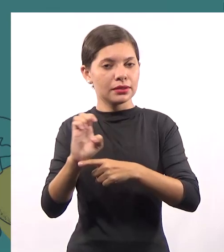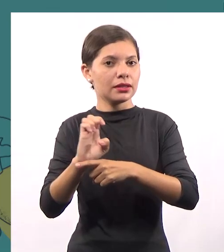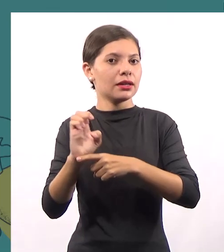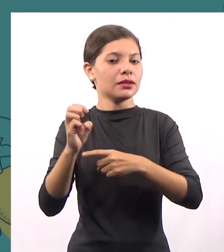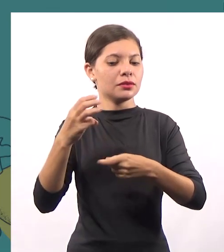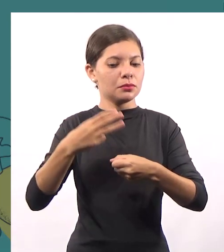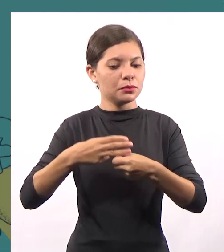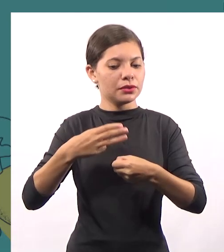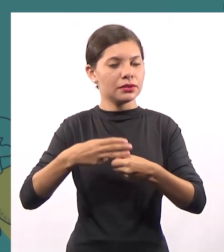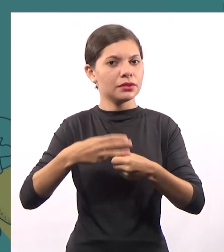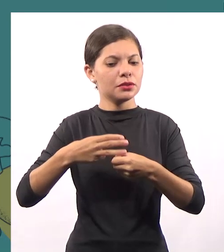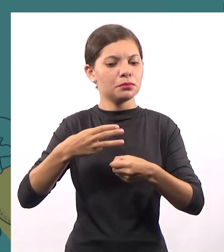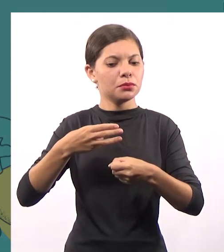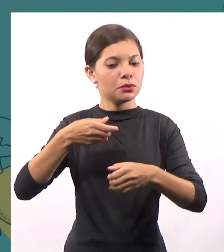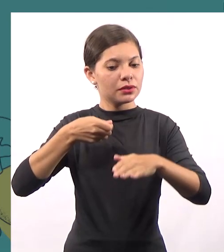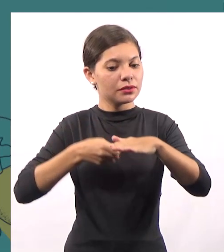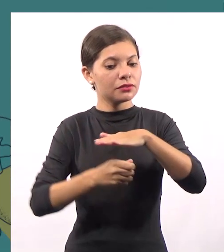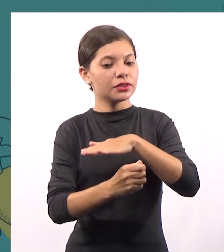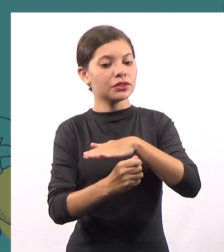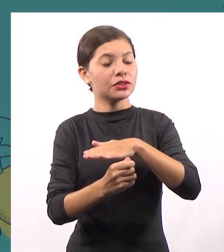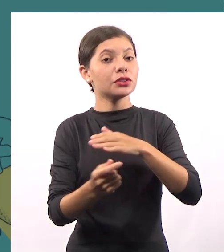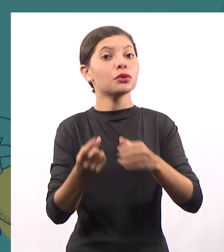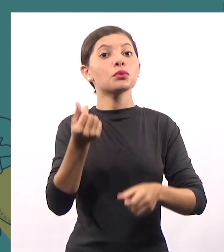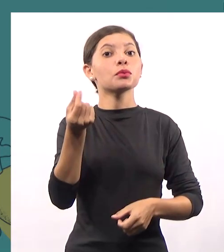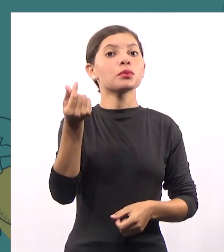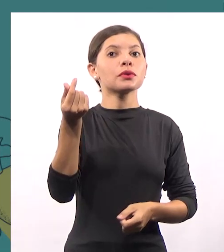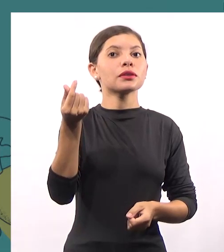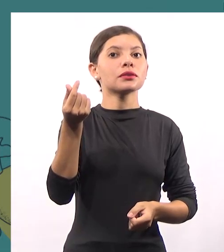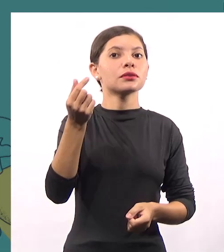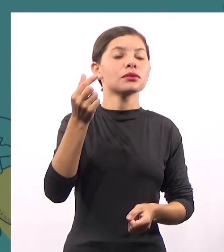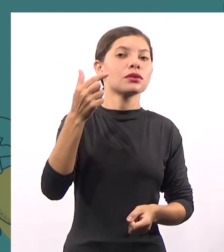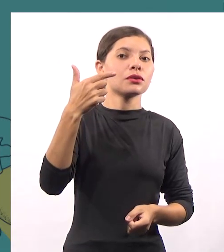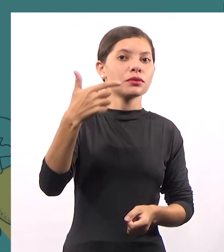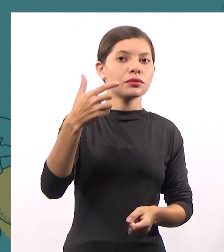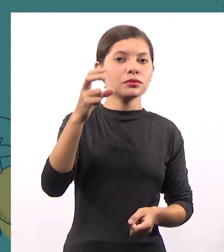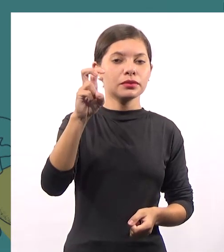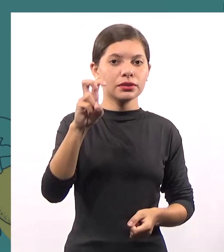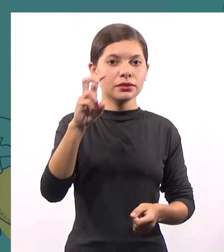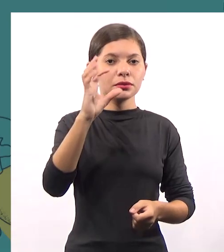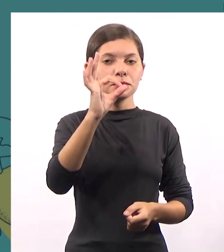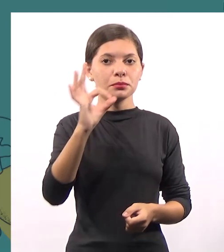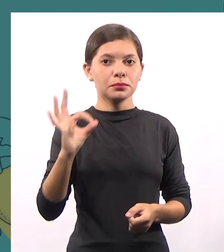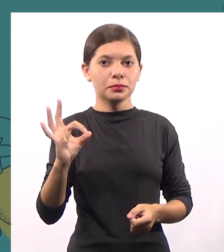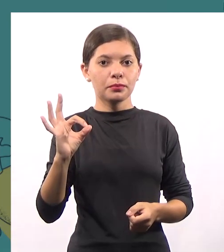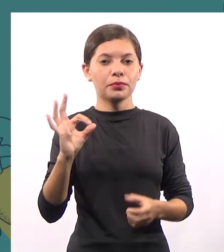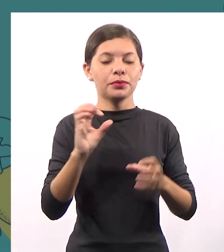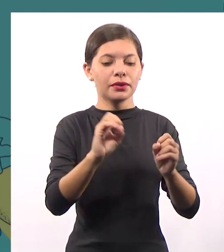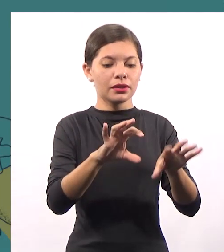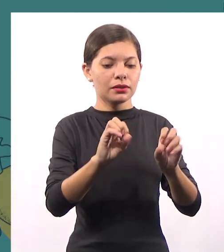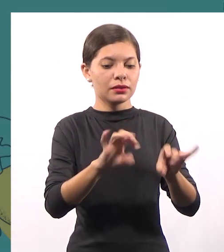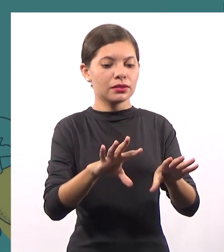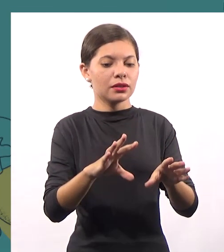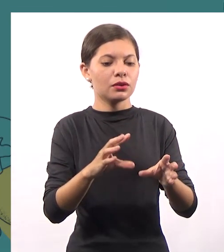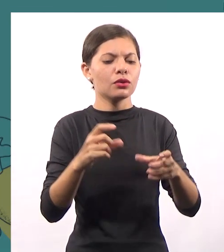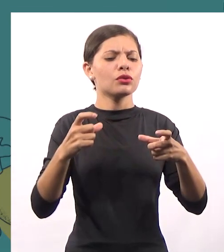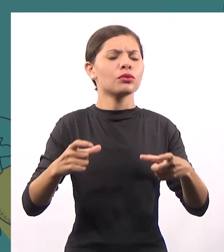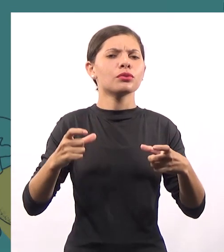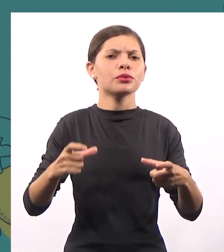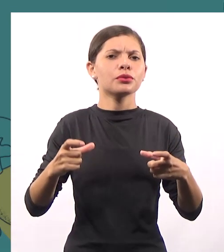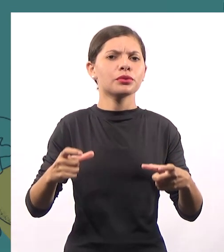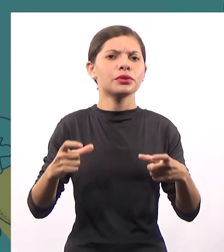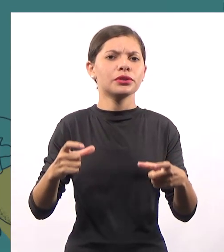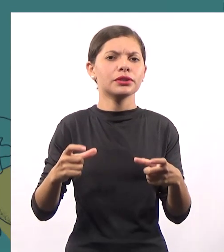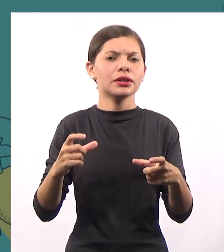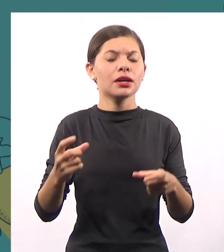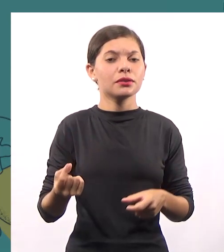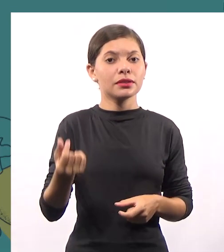quanto? 25% da sua arrecadação, da arrecadação das receitas em educação. Mais ou menos aonde vêm